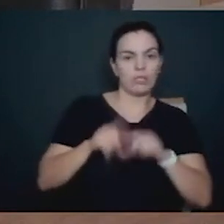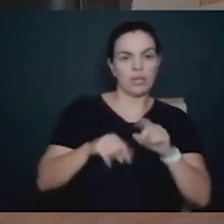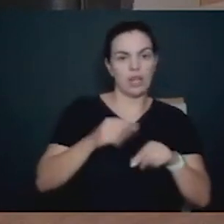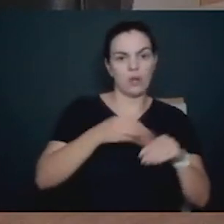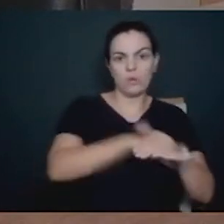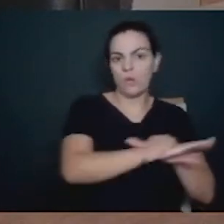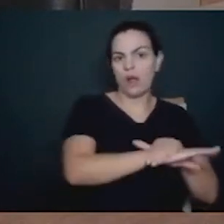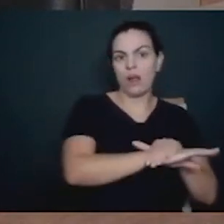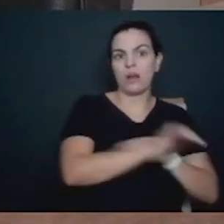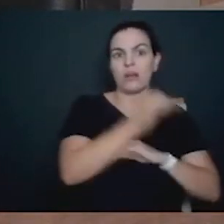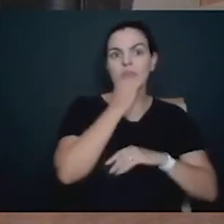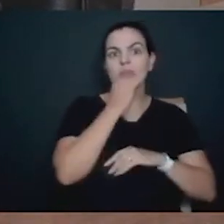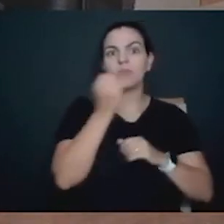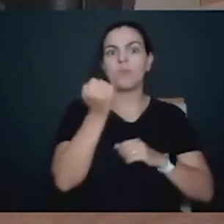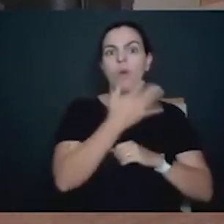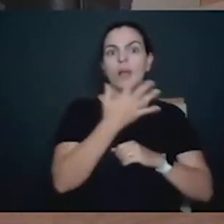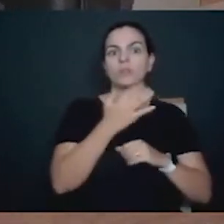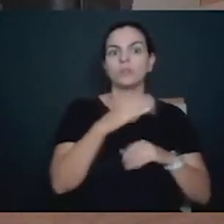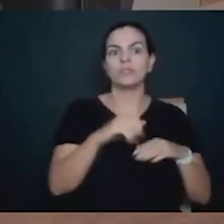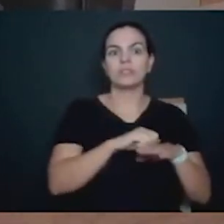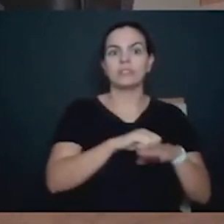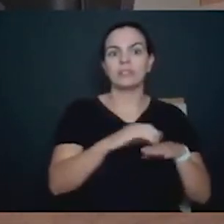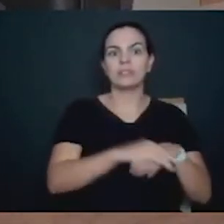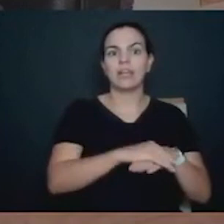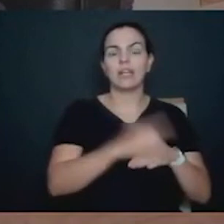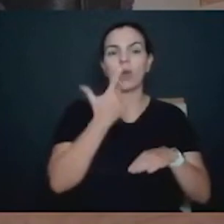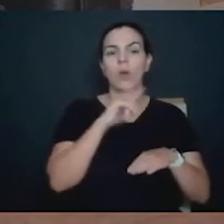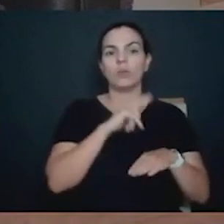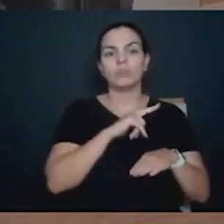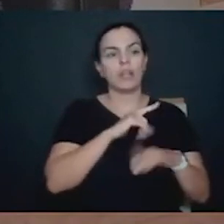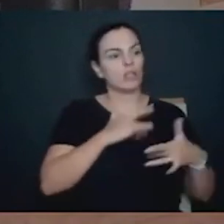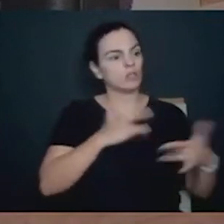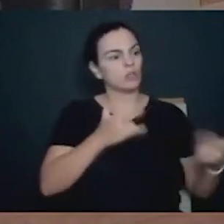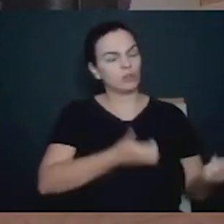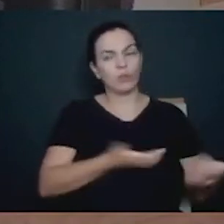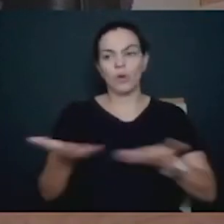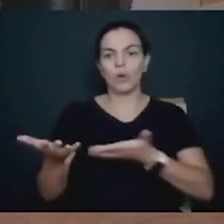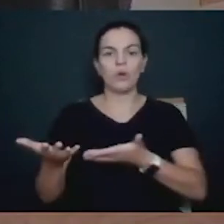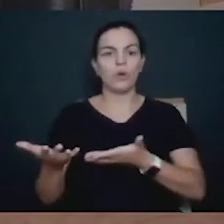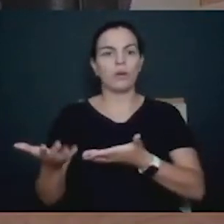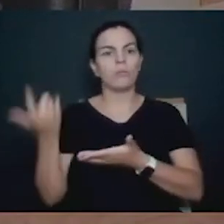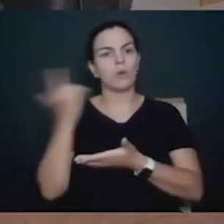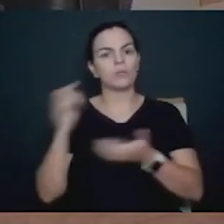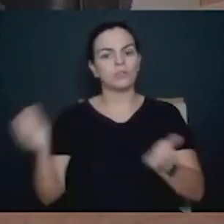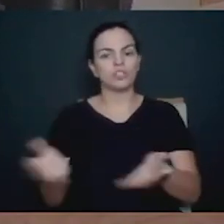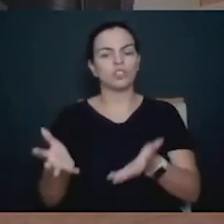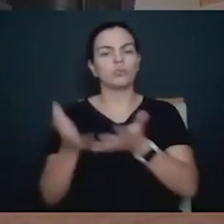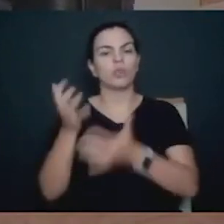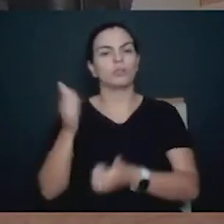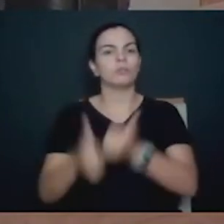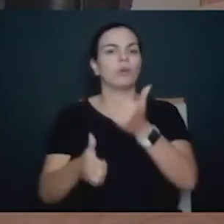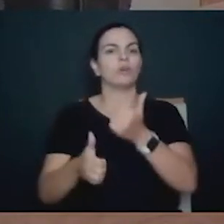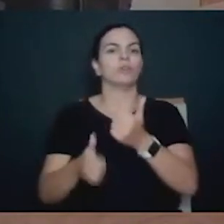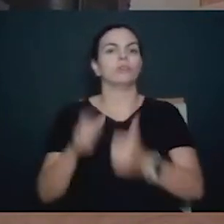tênis a gente poderia conseguir essa doação para o desenvolvimento esportivo. E isso é mais importante também, presidente, pelo desenvolvimento social, porque